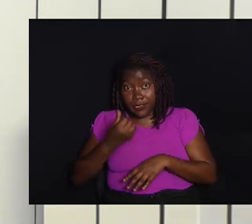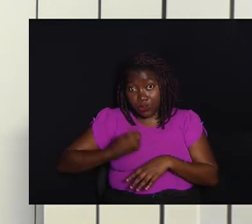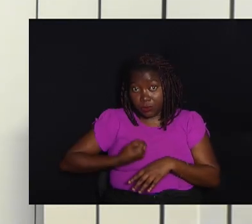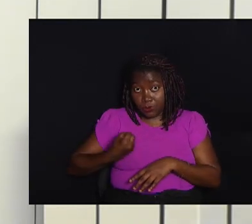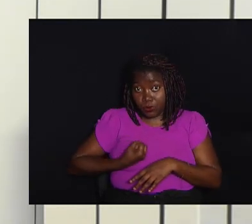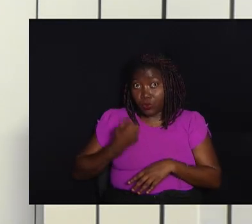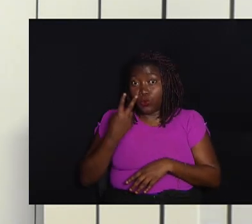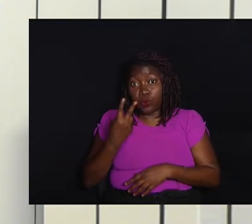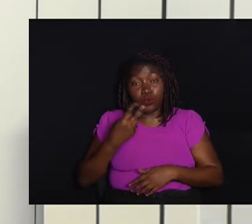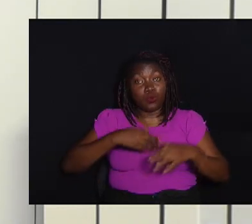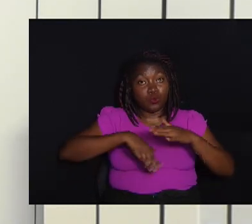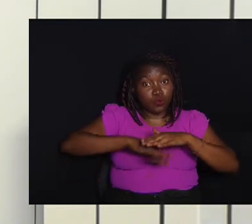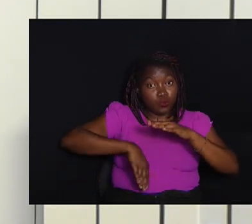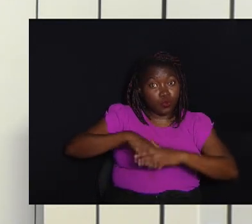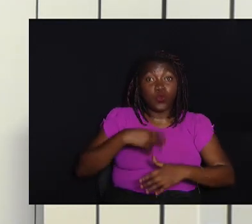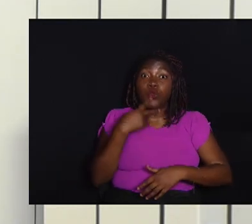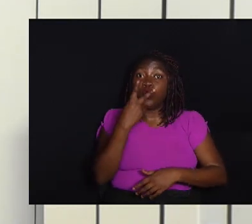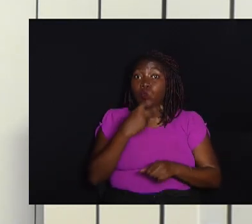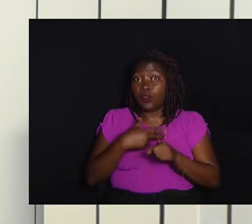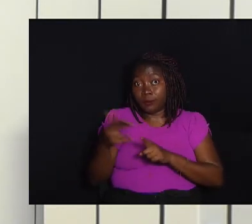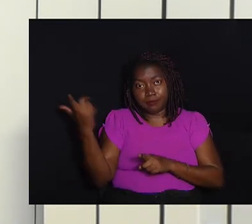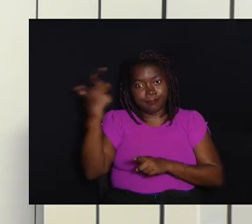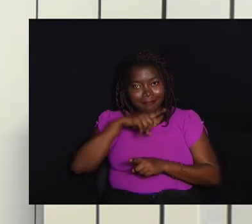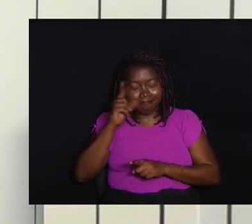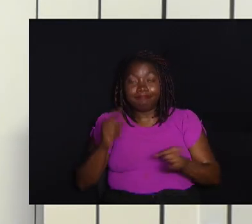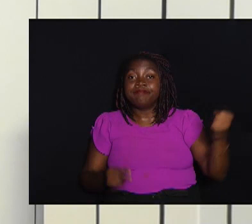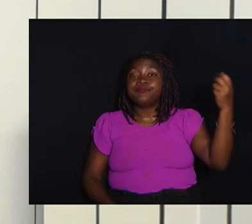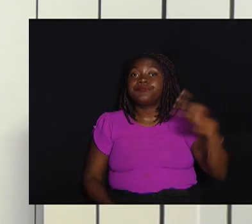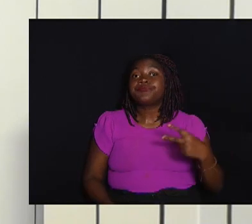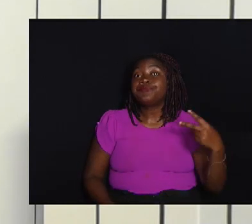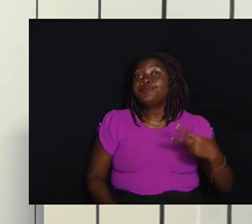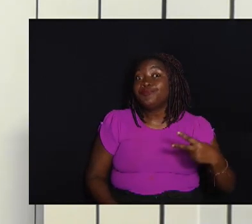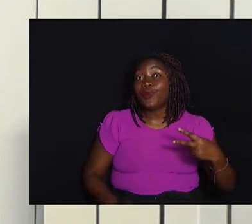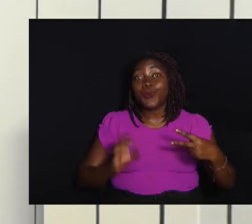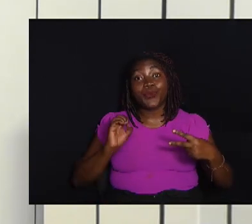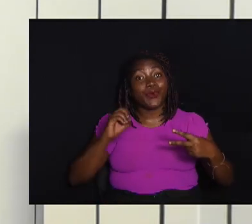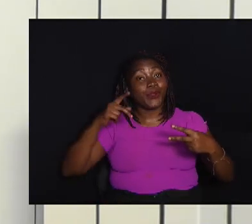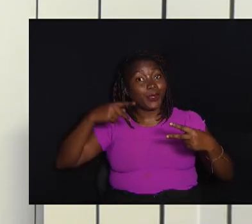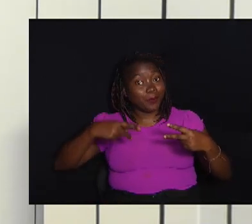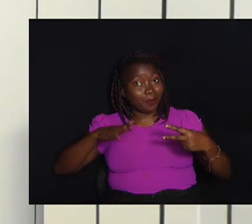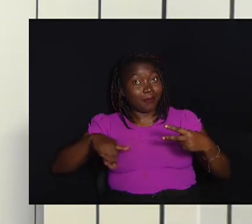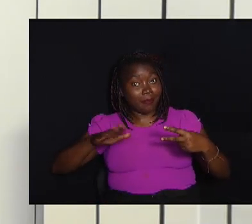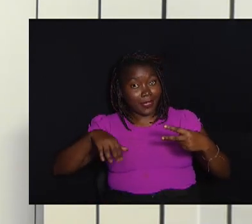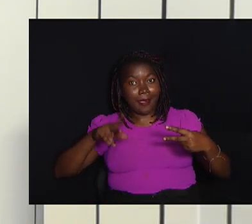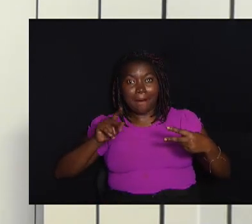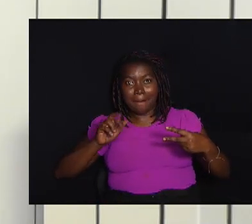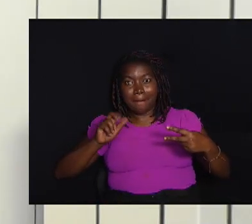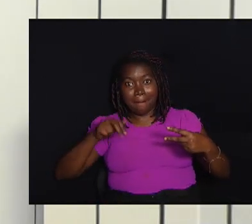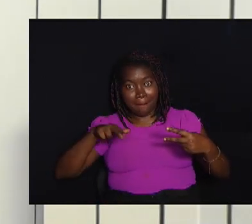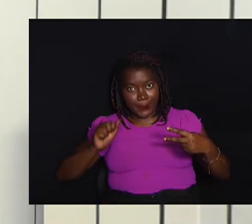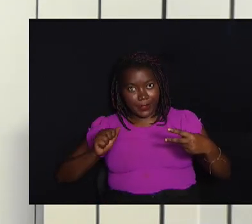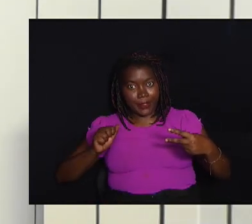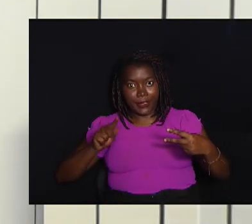e 2 vitórias, está classificado. Em segundo lugar está o Operário, lá do Paraná, com 3 pontos, tem